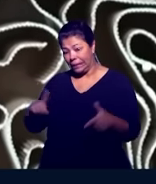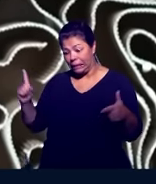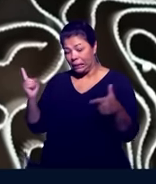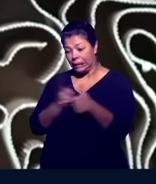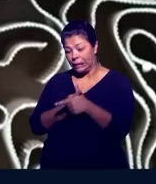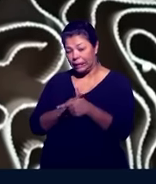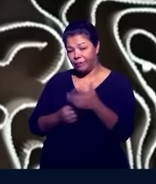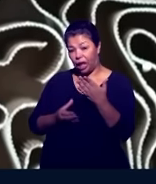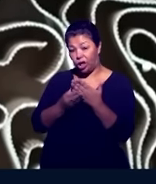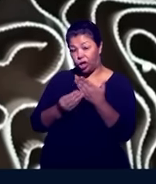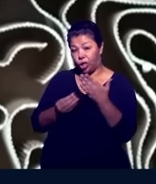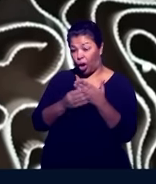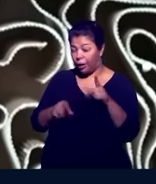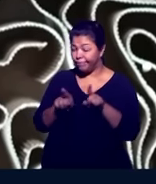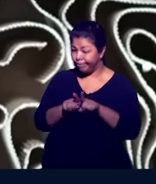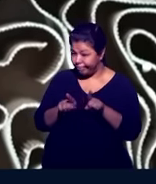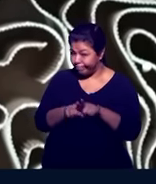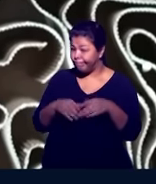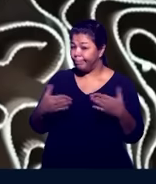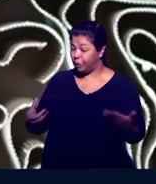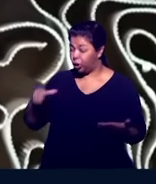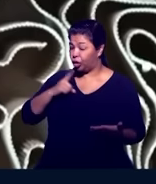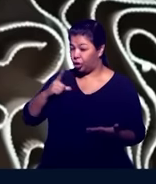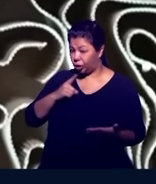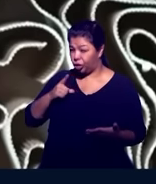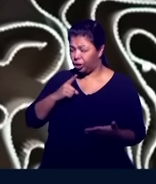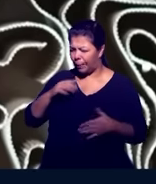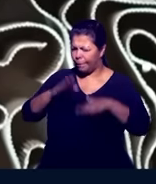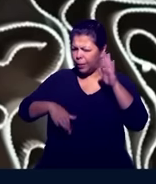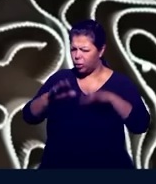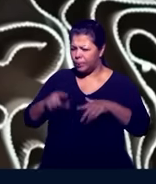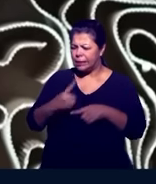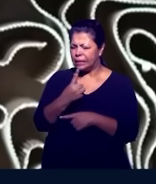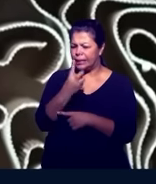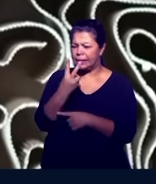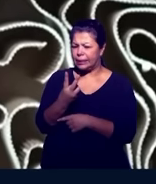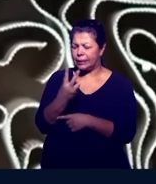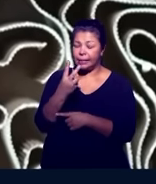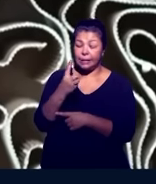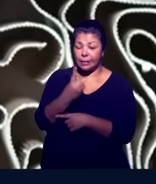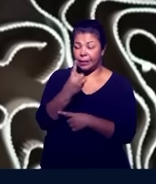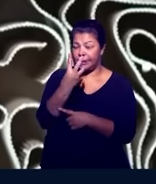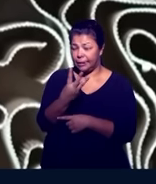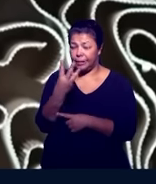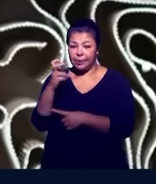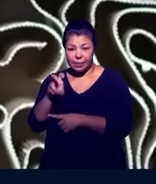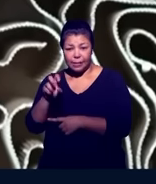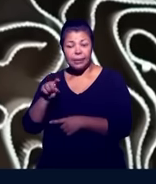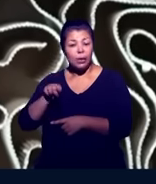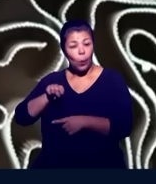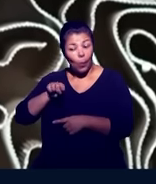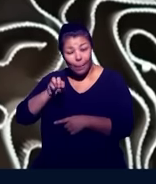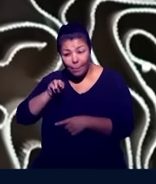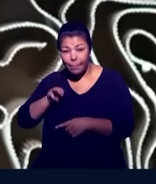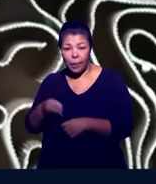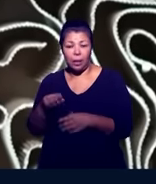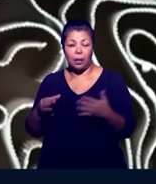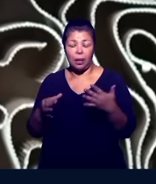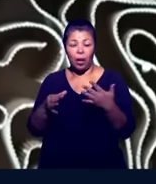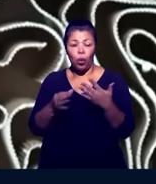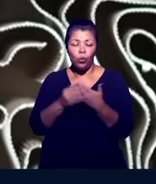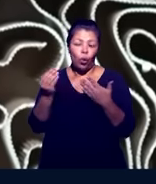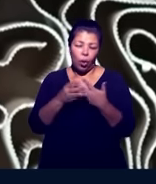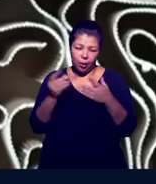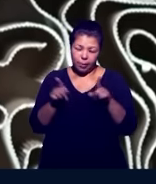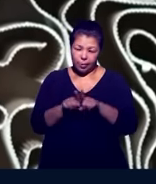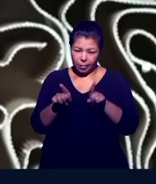dívida externa A setor público de 135 milhões de dólares e um nível de reserva de 35 Bilhões de Dólares com empréstimo de 30 Bilhões de Dólares do FMI